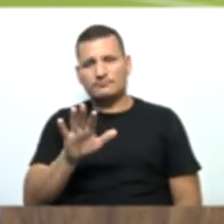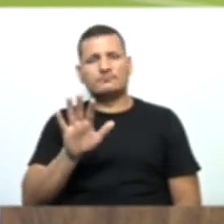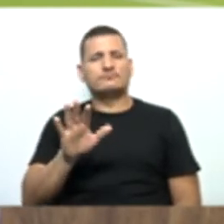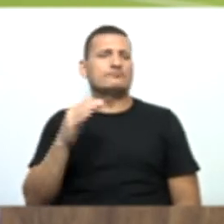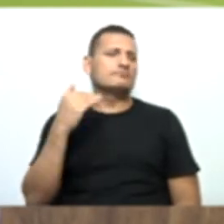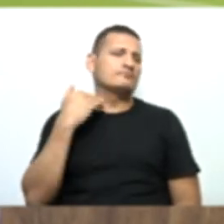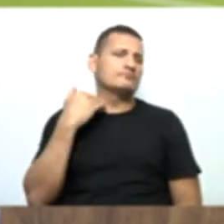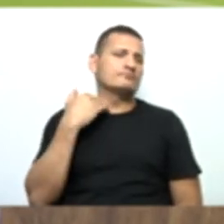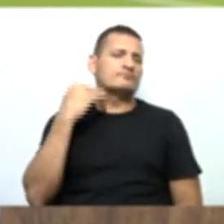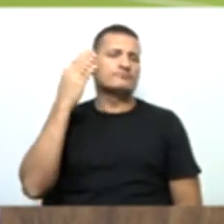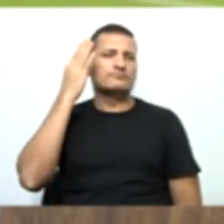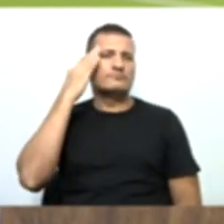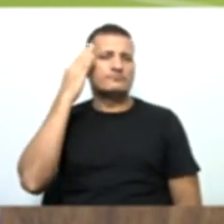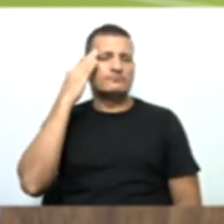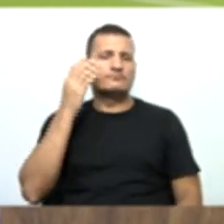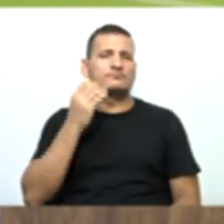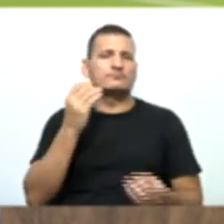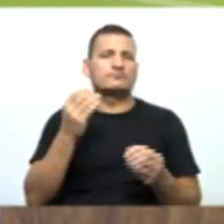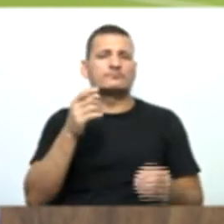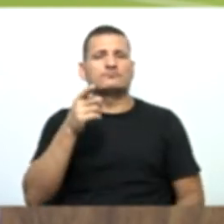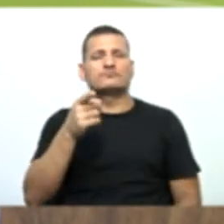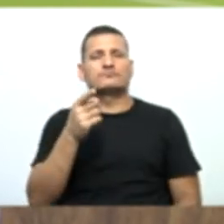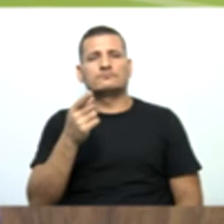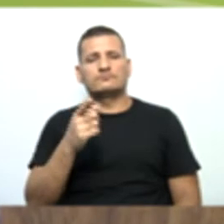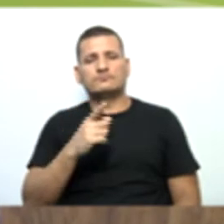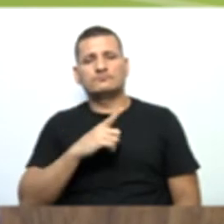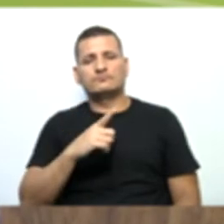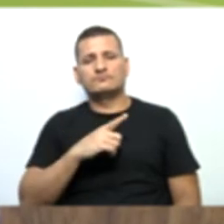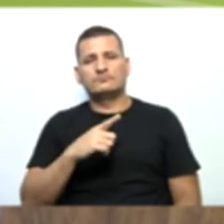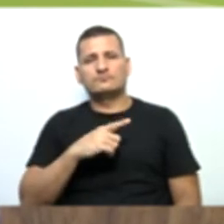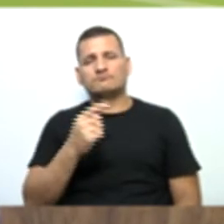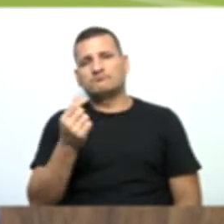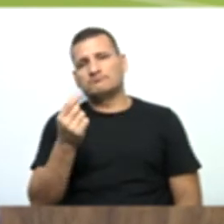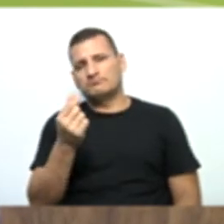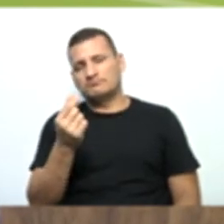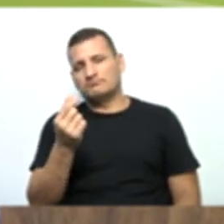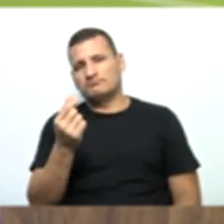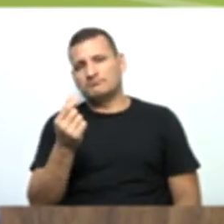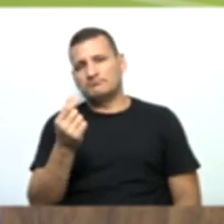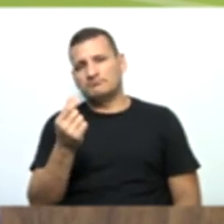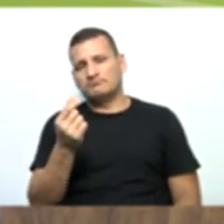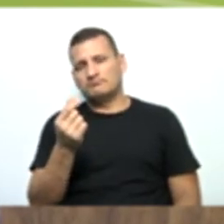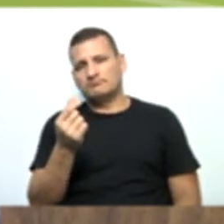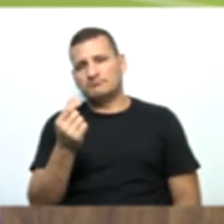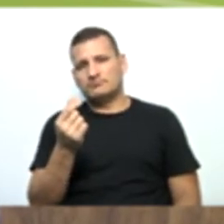banco sabe o quanto que você tem em caixa lá de